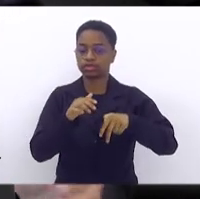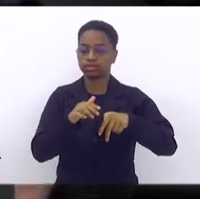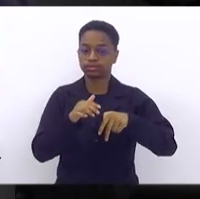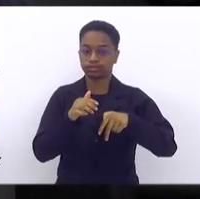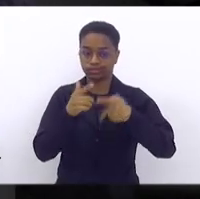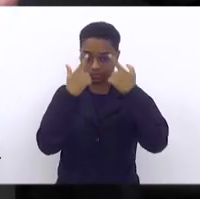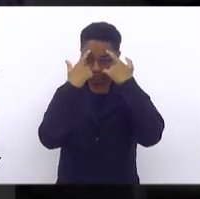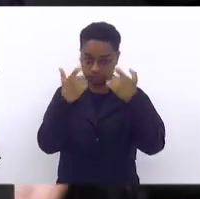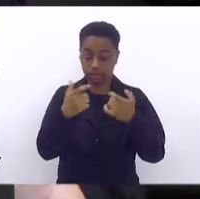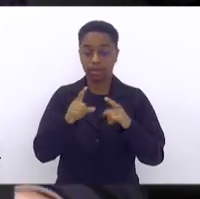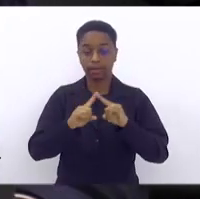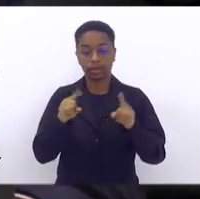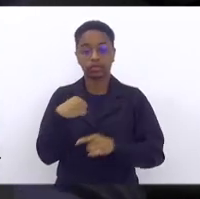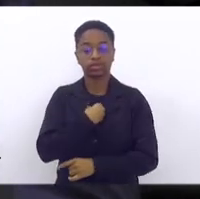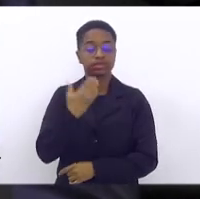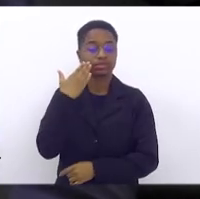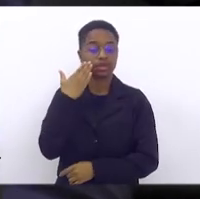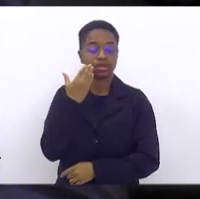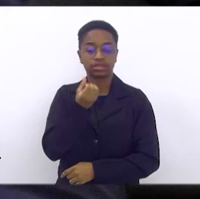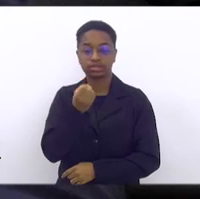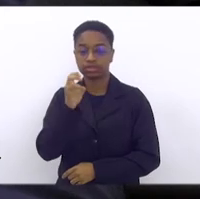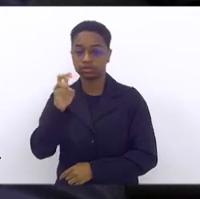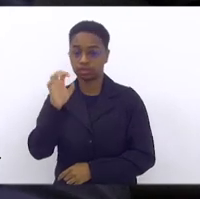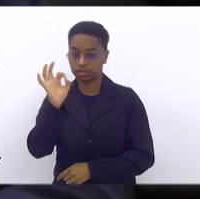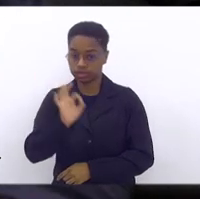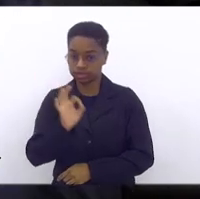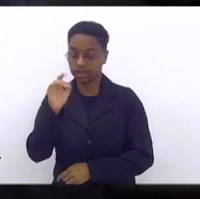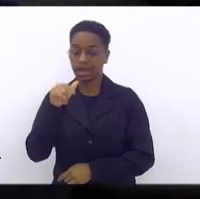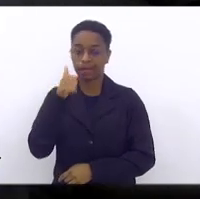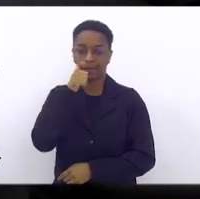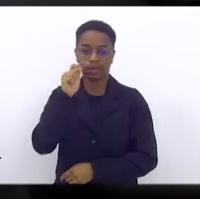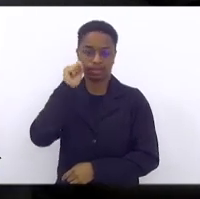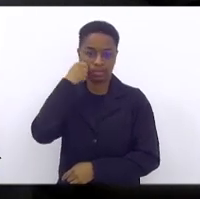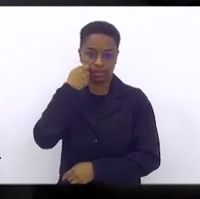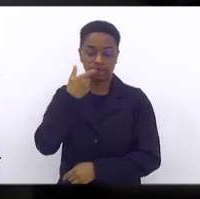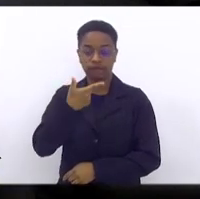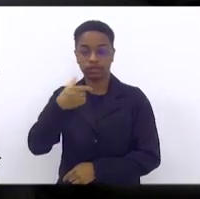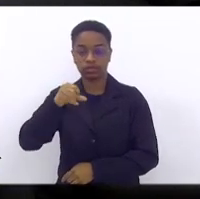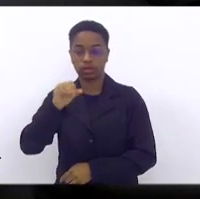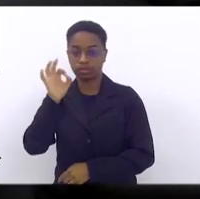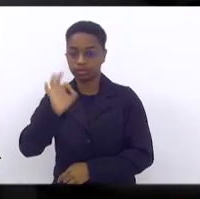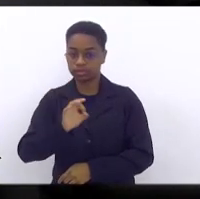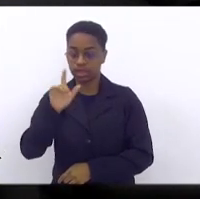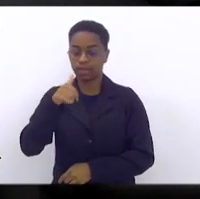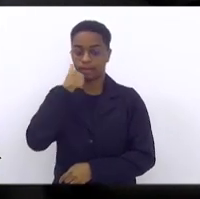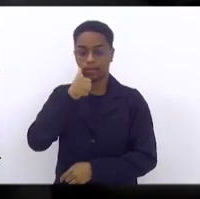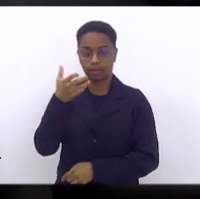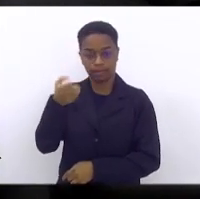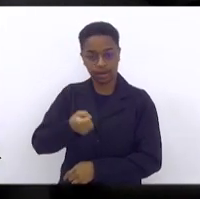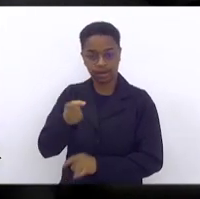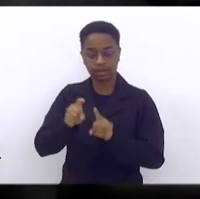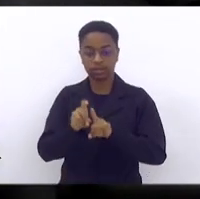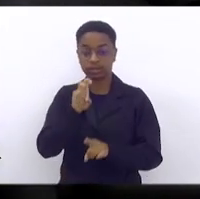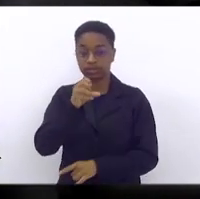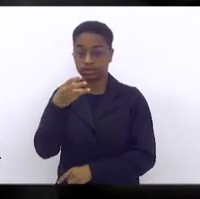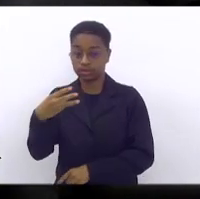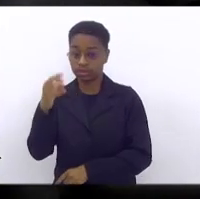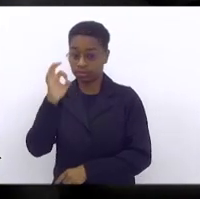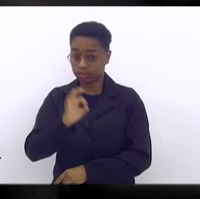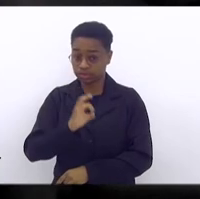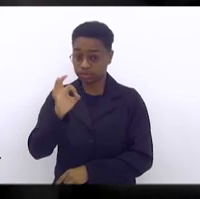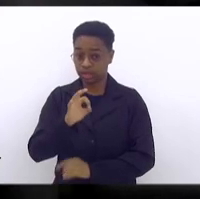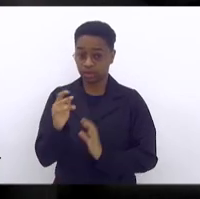mulher. 65% das mulheres são mulheres negras, 29% são mulheres brancas. Em 53% dos casos,